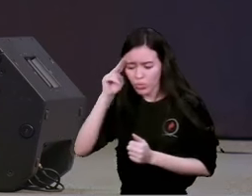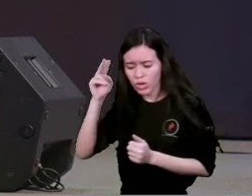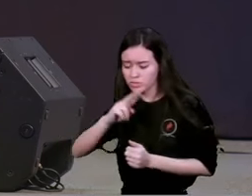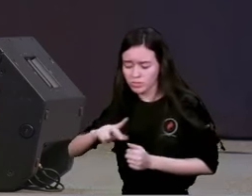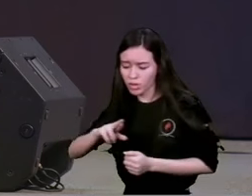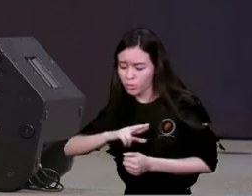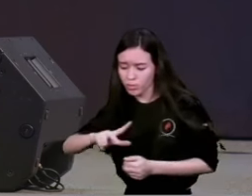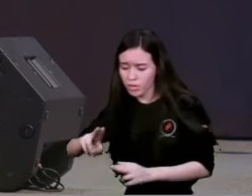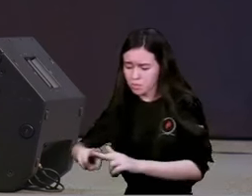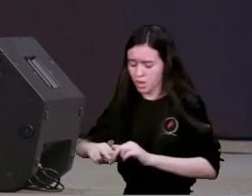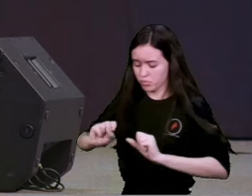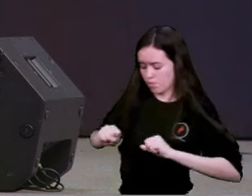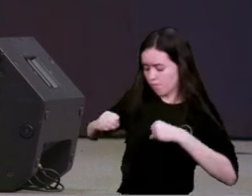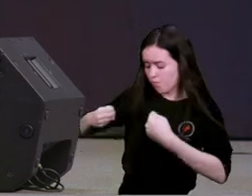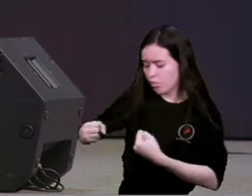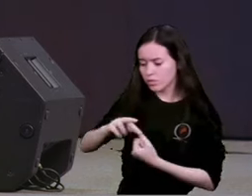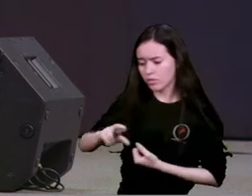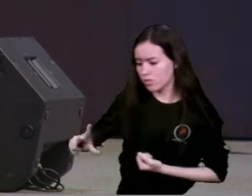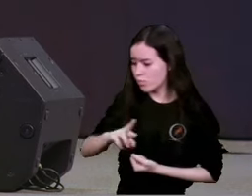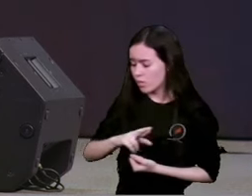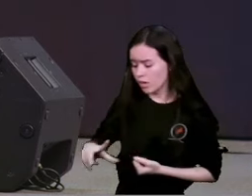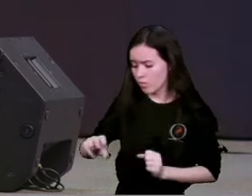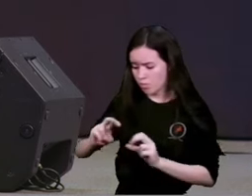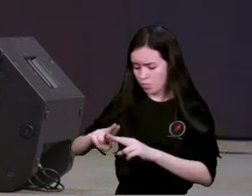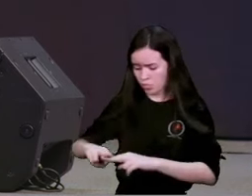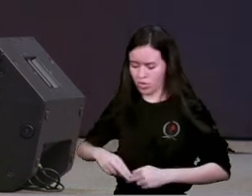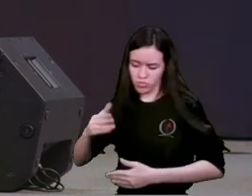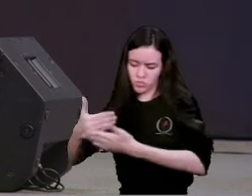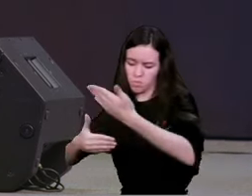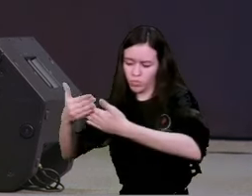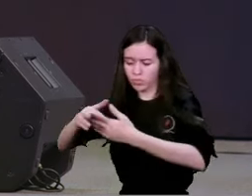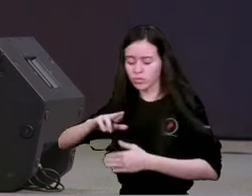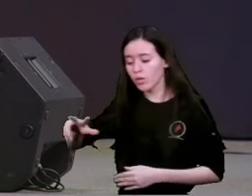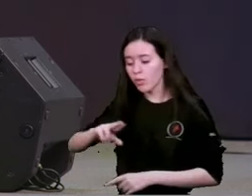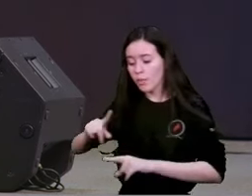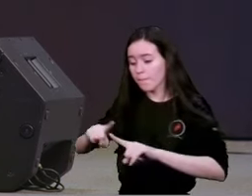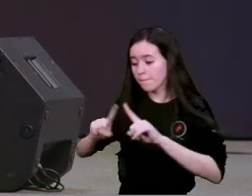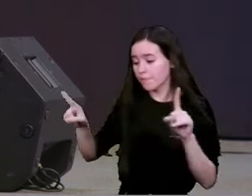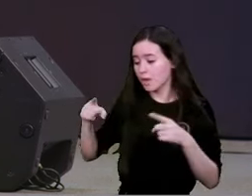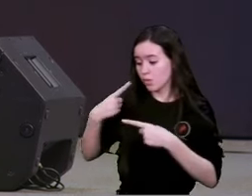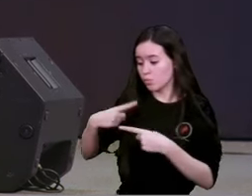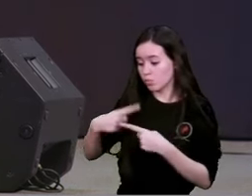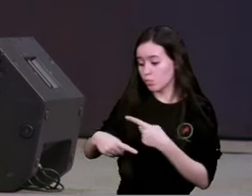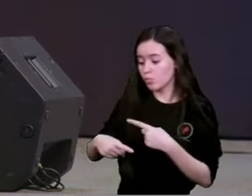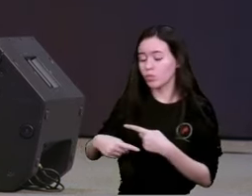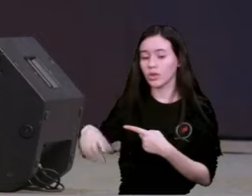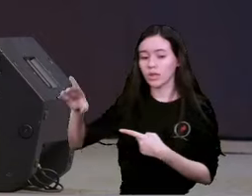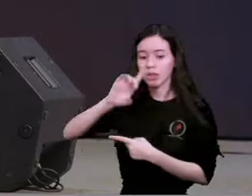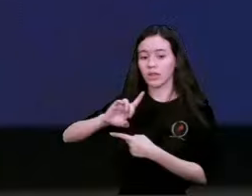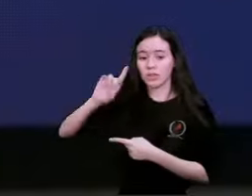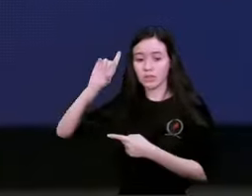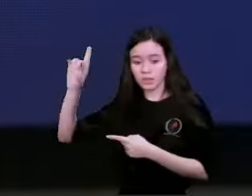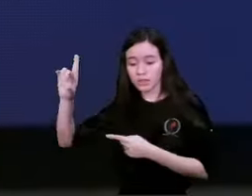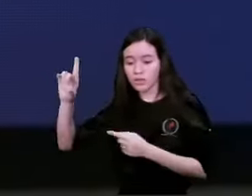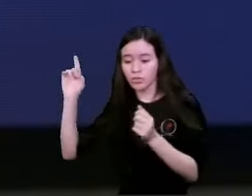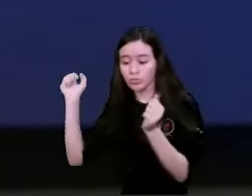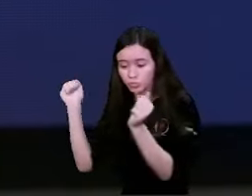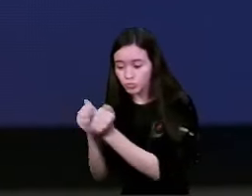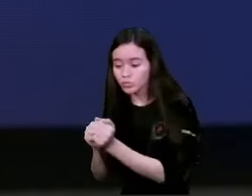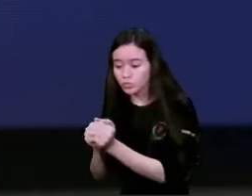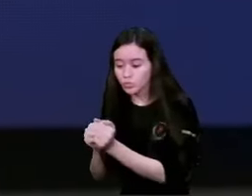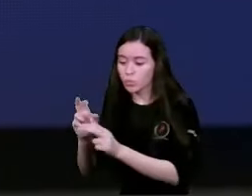por causa da sua força, não era por causa dos seus muros, mas porque de alguma forma eu estava entre